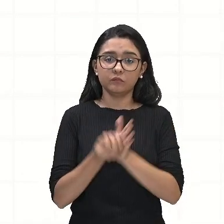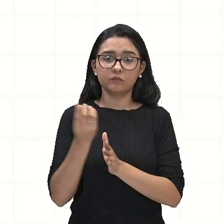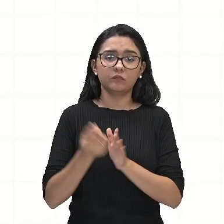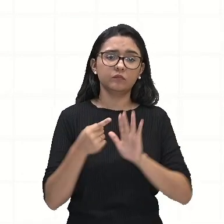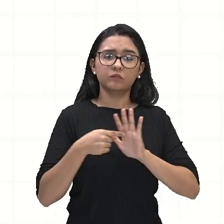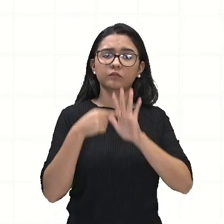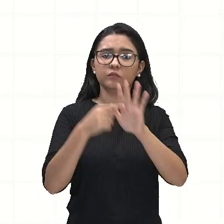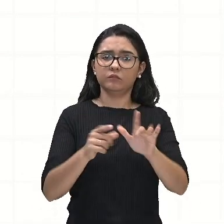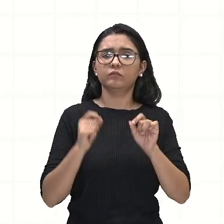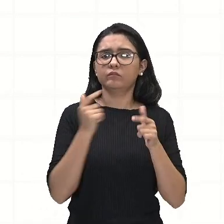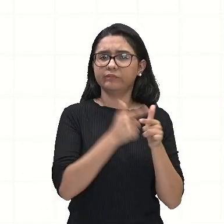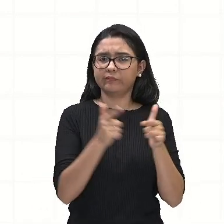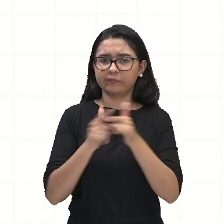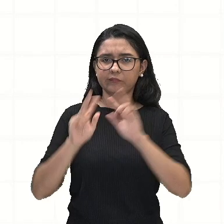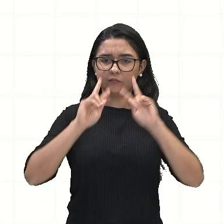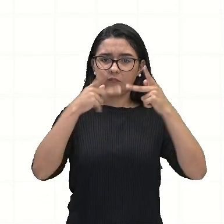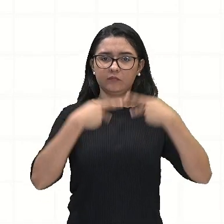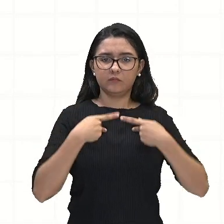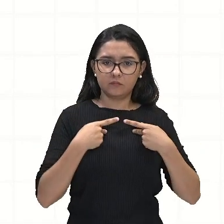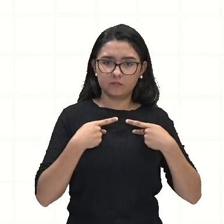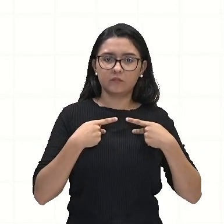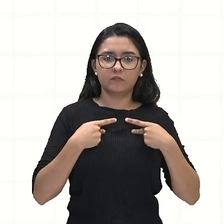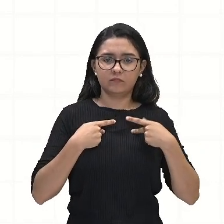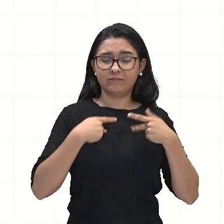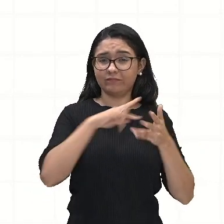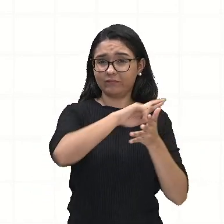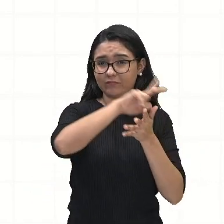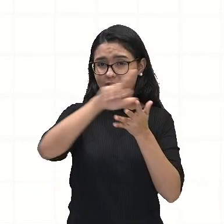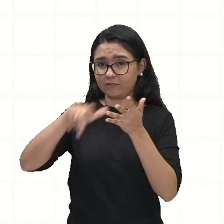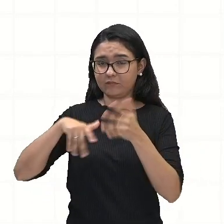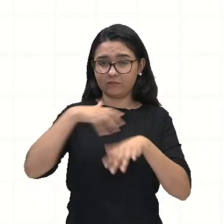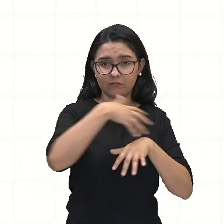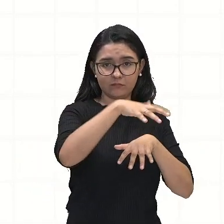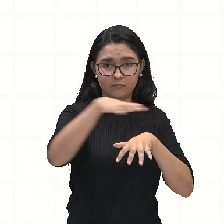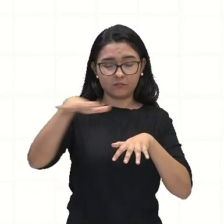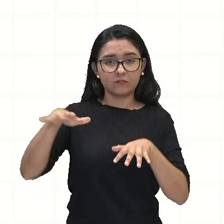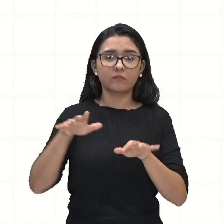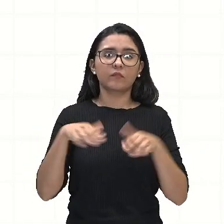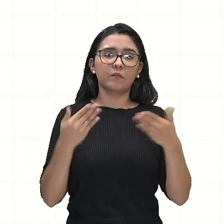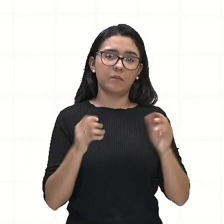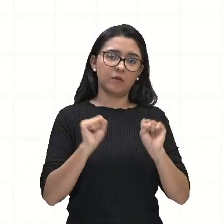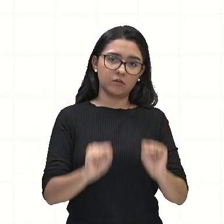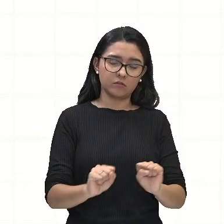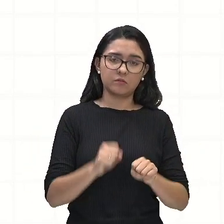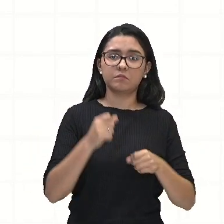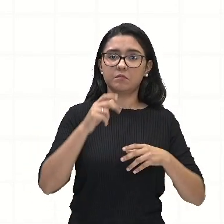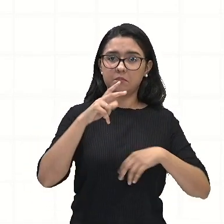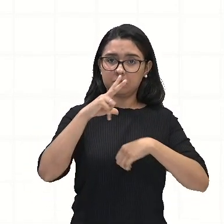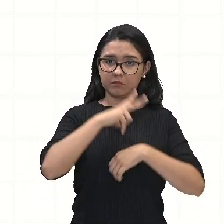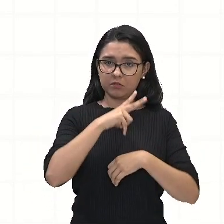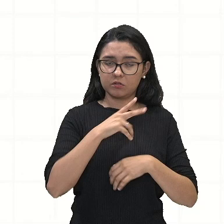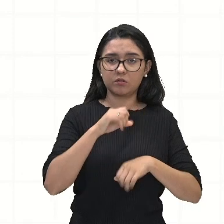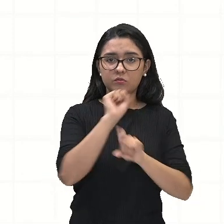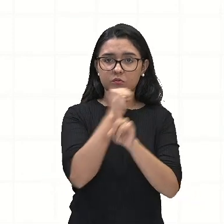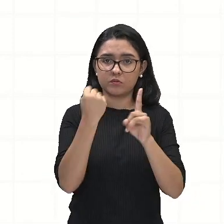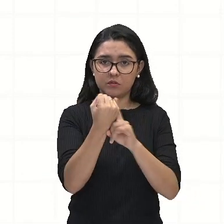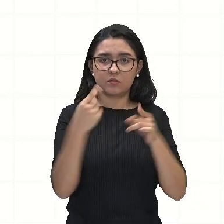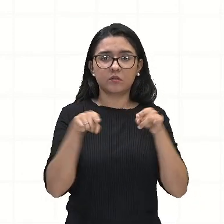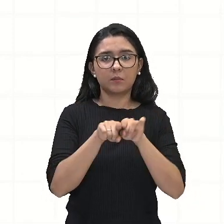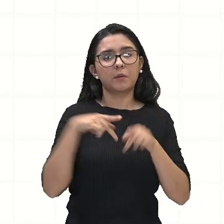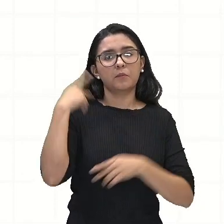abordam conflitos humanos nas mais diversas dimensões, sejam elas pessoais, sociais